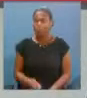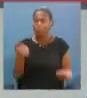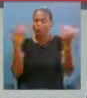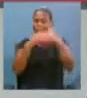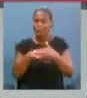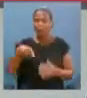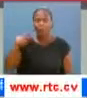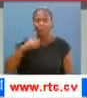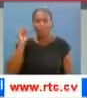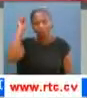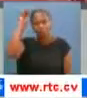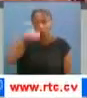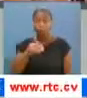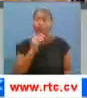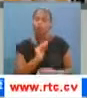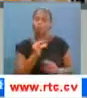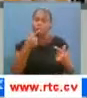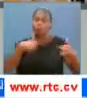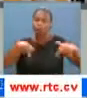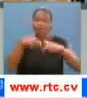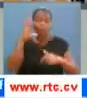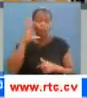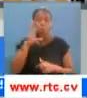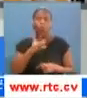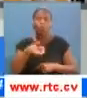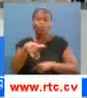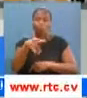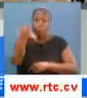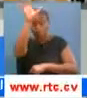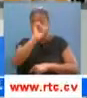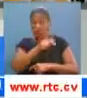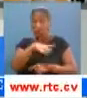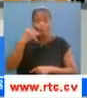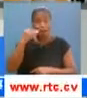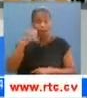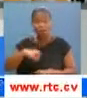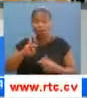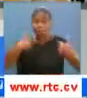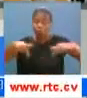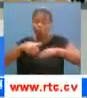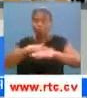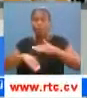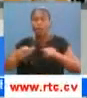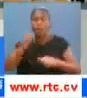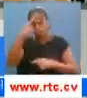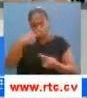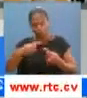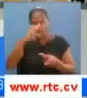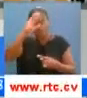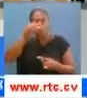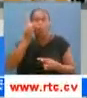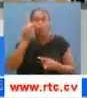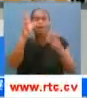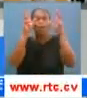Muito boa noite. O Presidente da República convocou esta tarde o Governador do Banco de Cabo Verde para uma reunião com o propósito de se inteirar